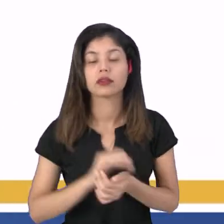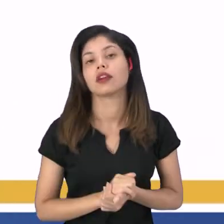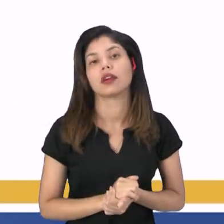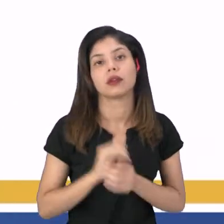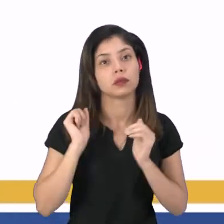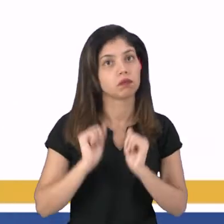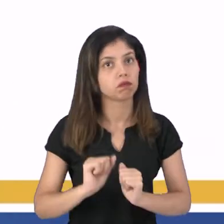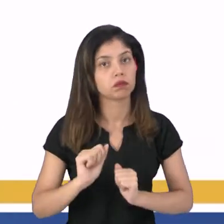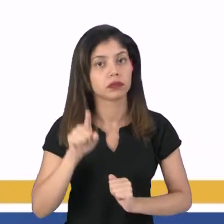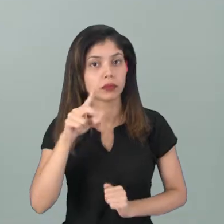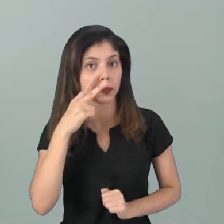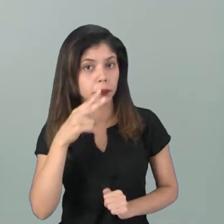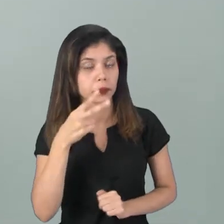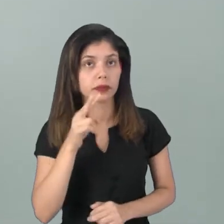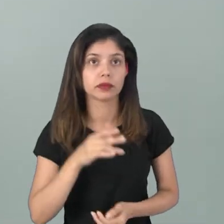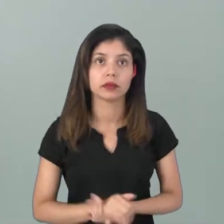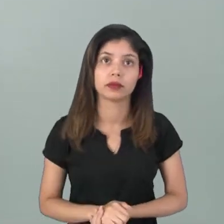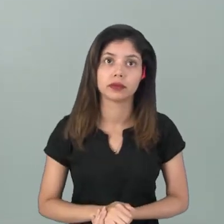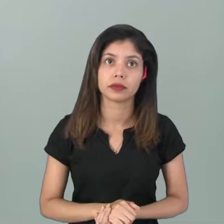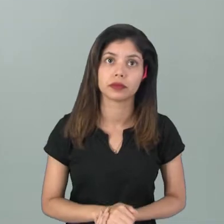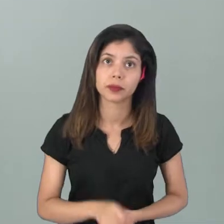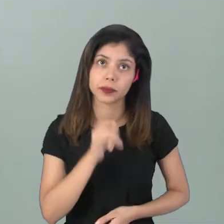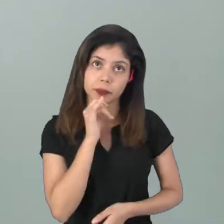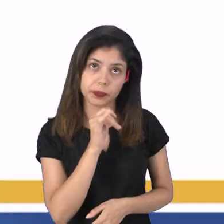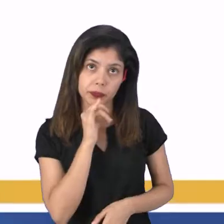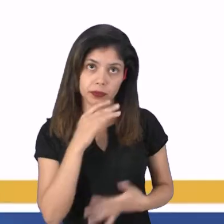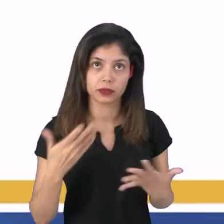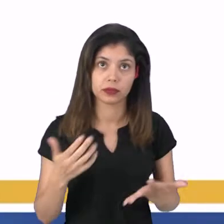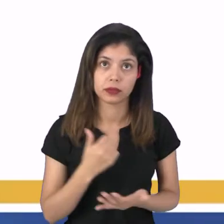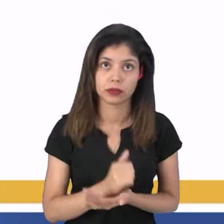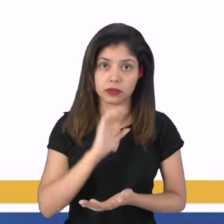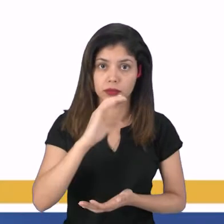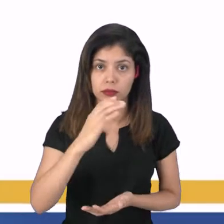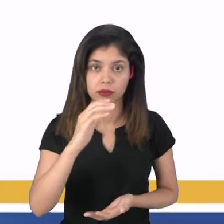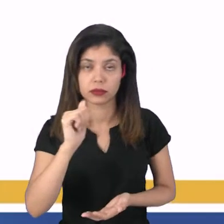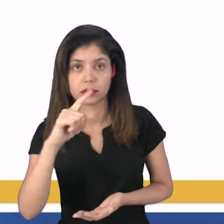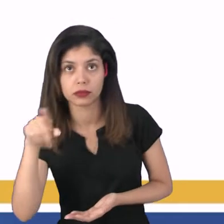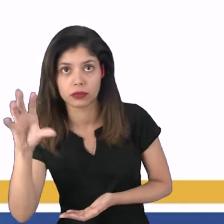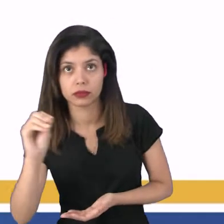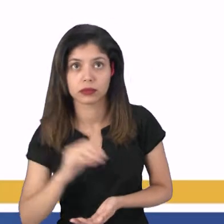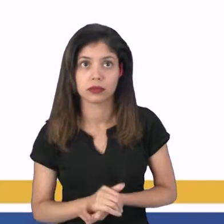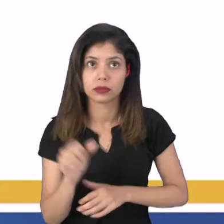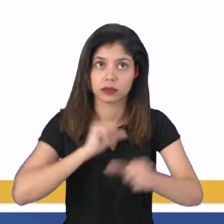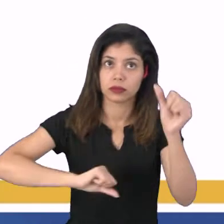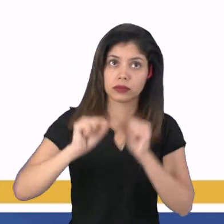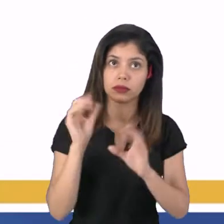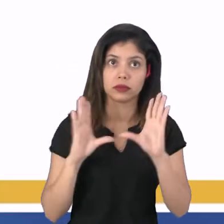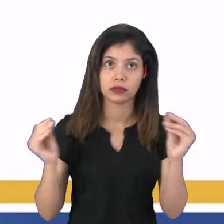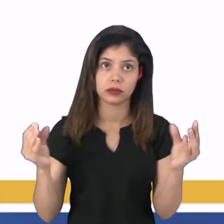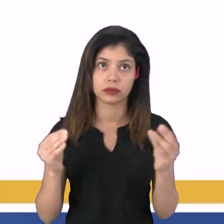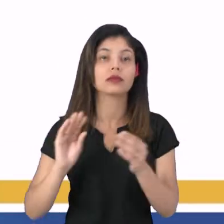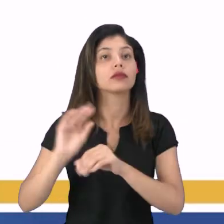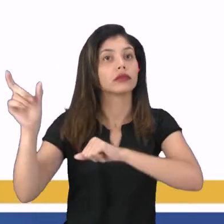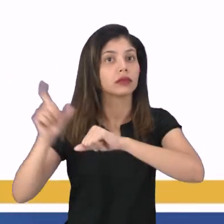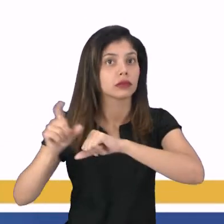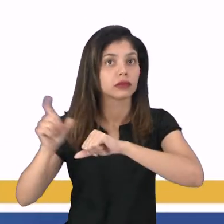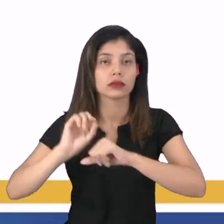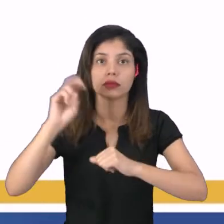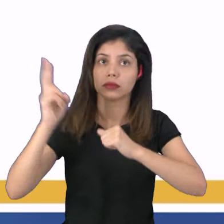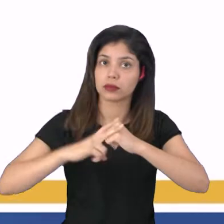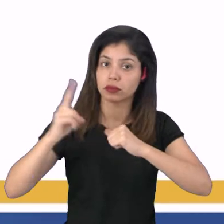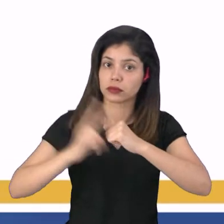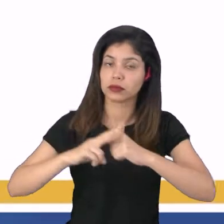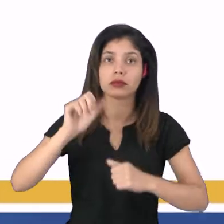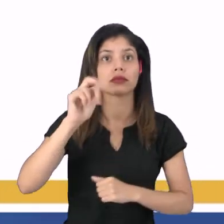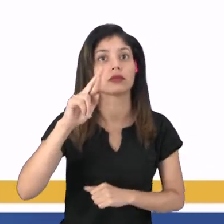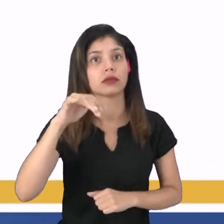esse destaque para vocês do sufixo, tá? Nesse exemplo, o sufixo são, ele transforma um substantivo, o